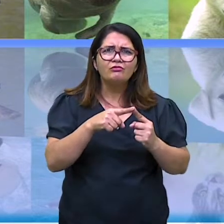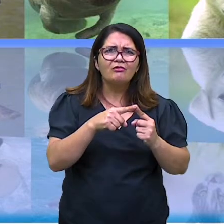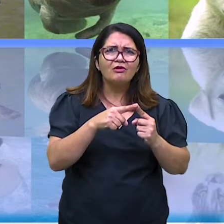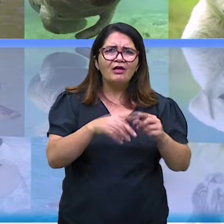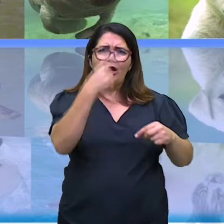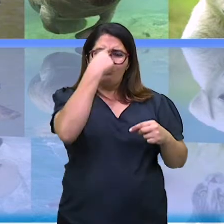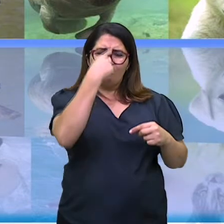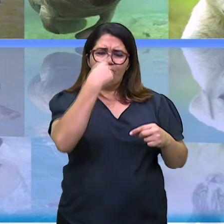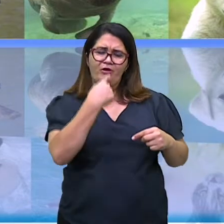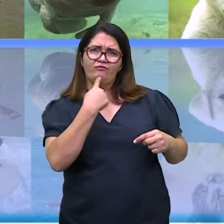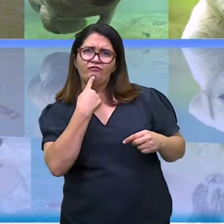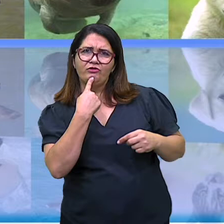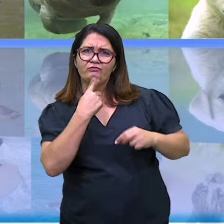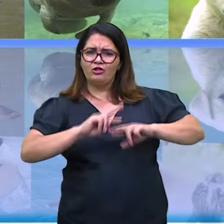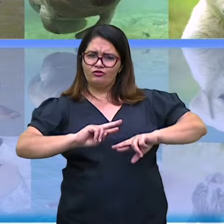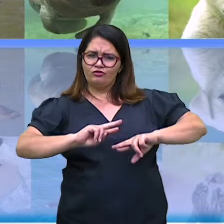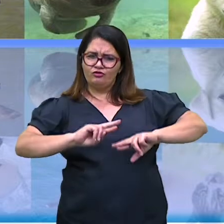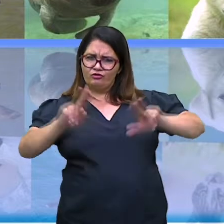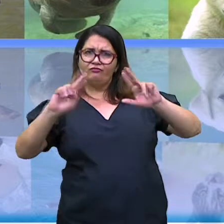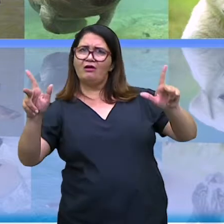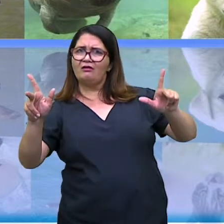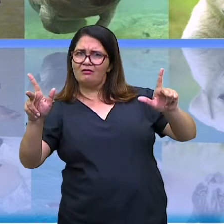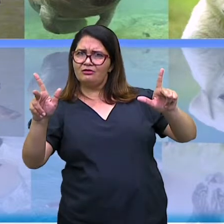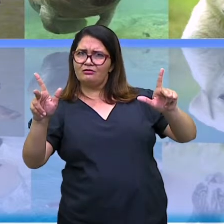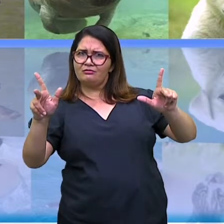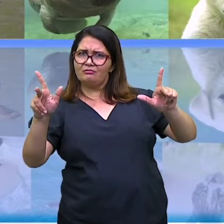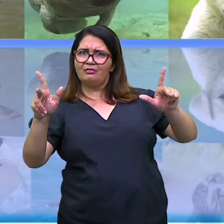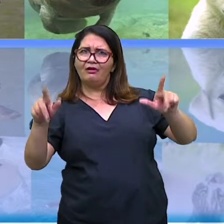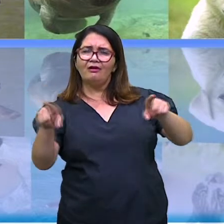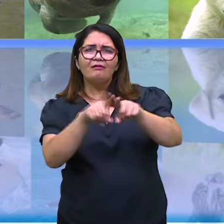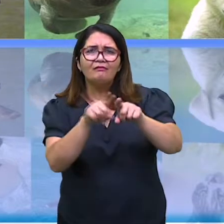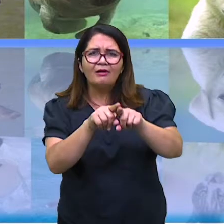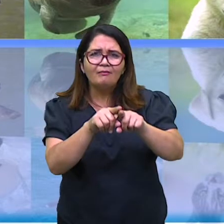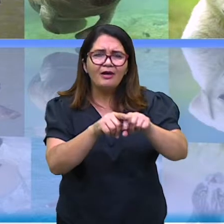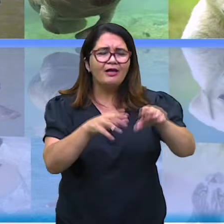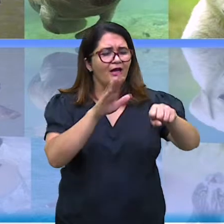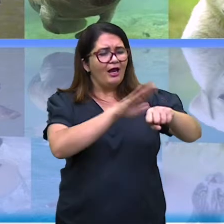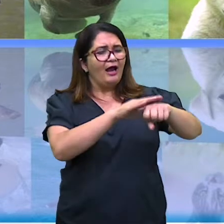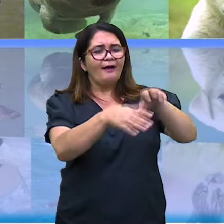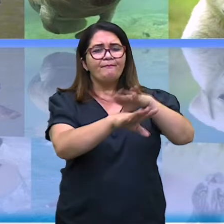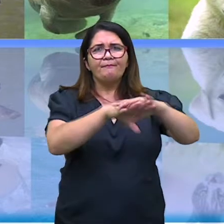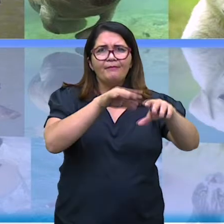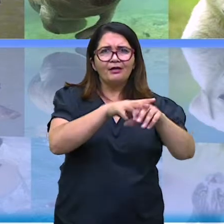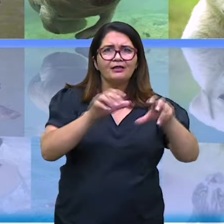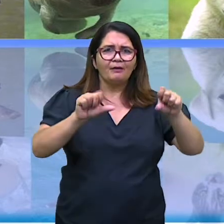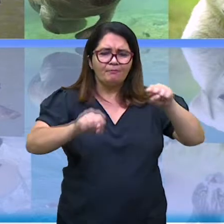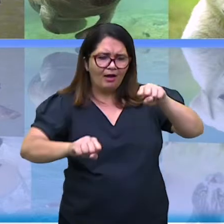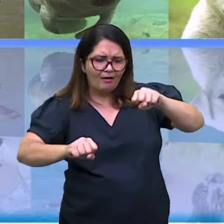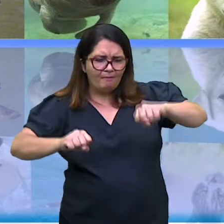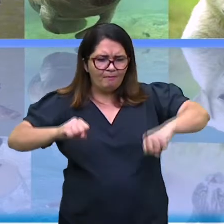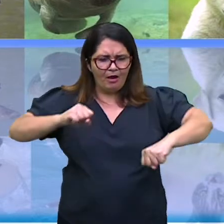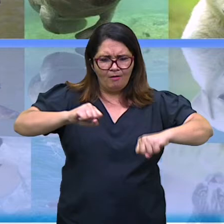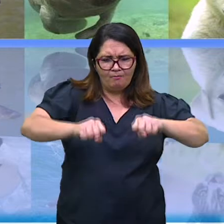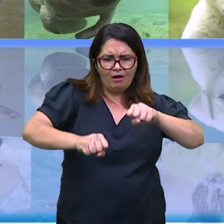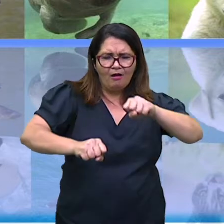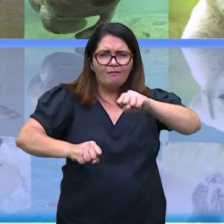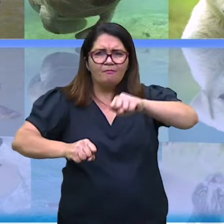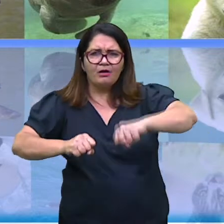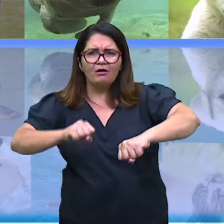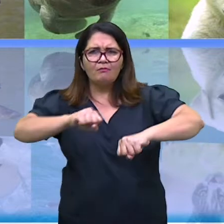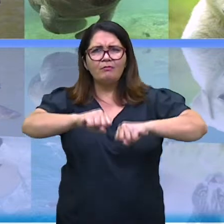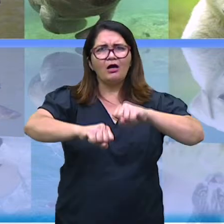tem uma colocação, uma disposição no meio ambiente que vai ser adaptada para que ele